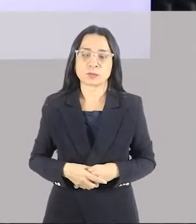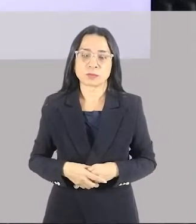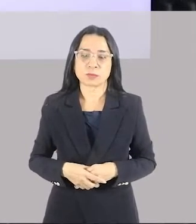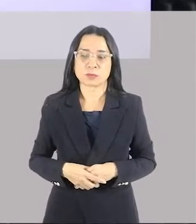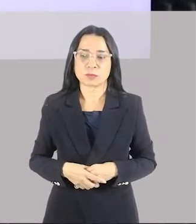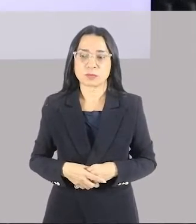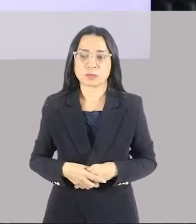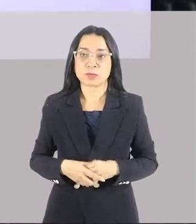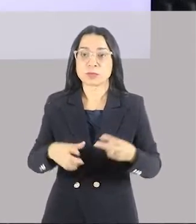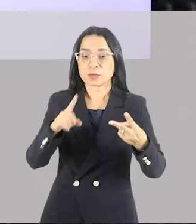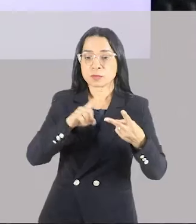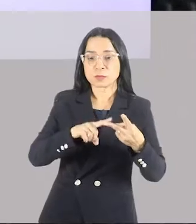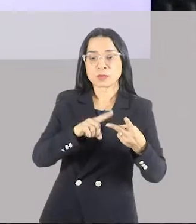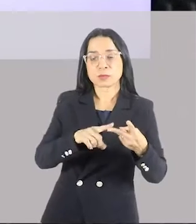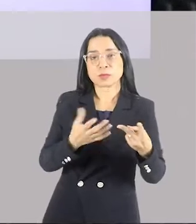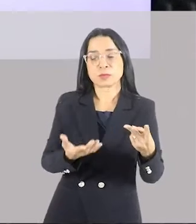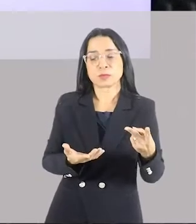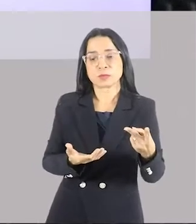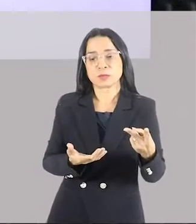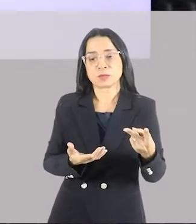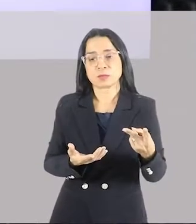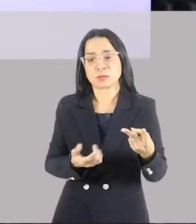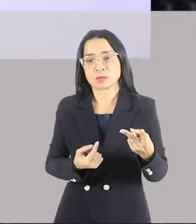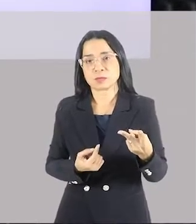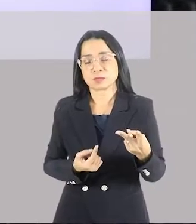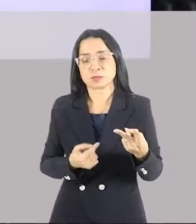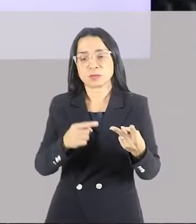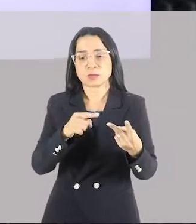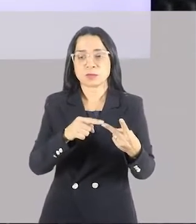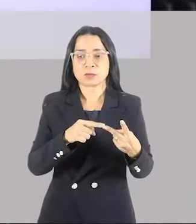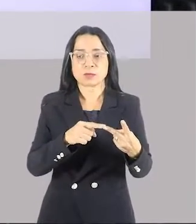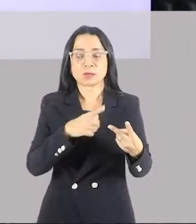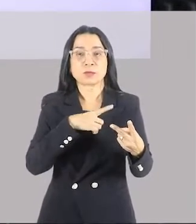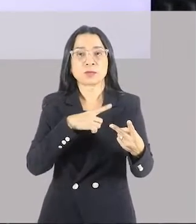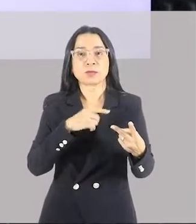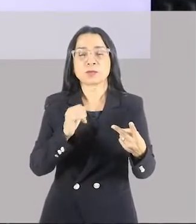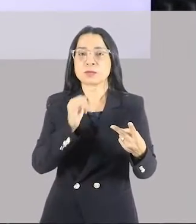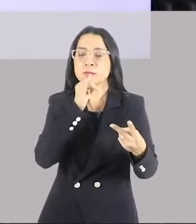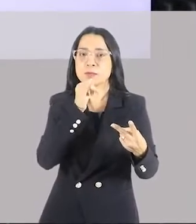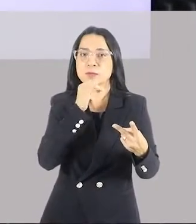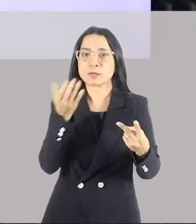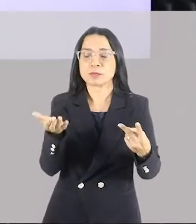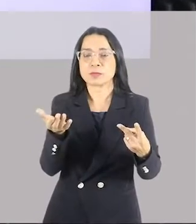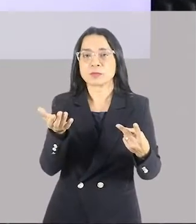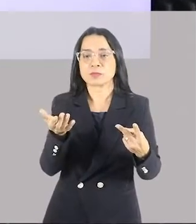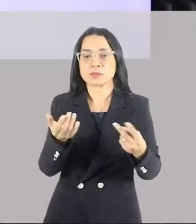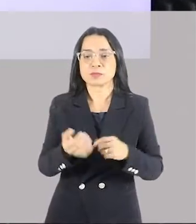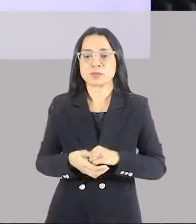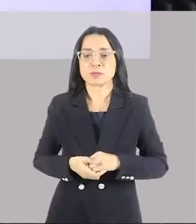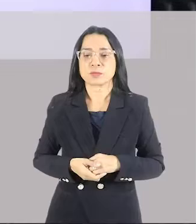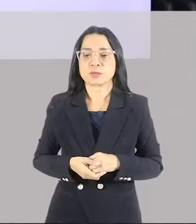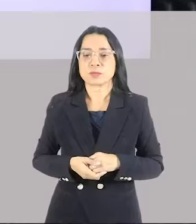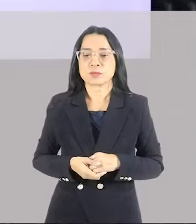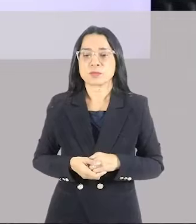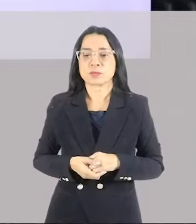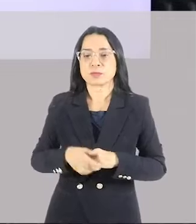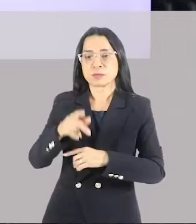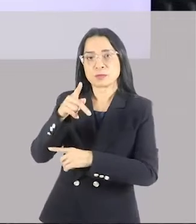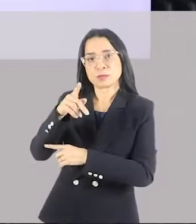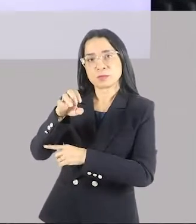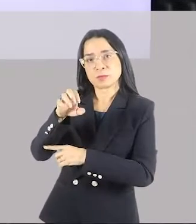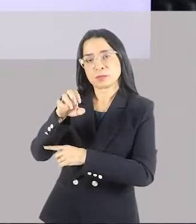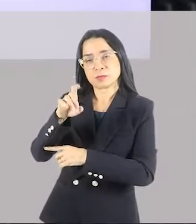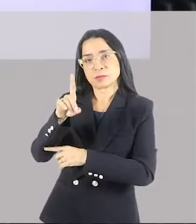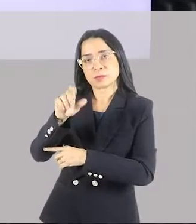Para a concessão de serviço precedida de obra pública, nós temos, por exemplo, o caso dos pedágios,